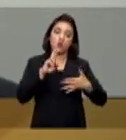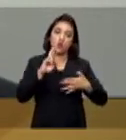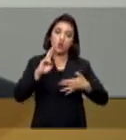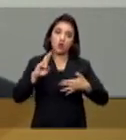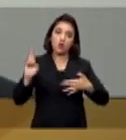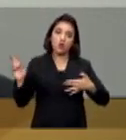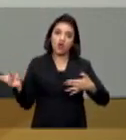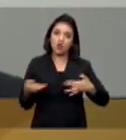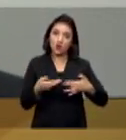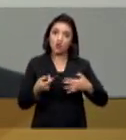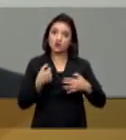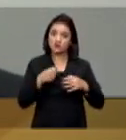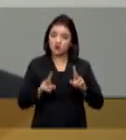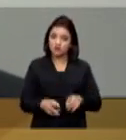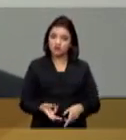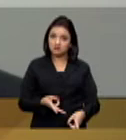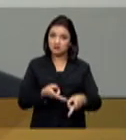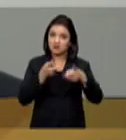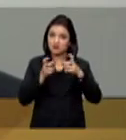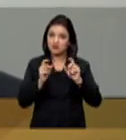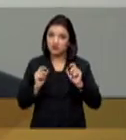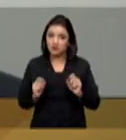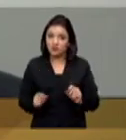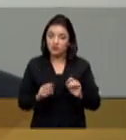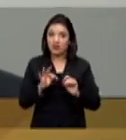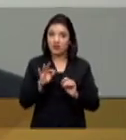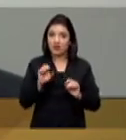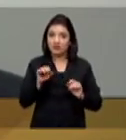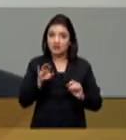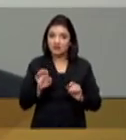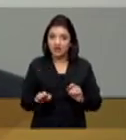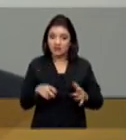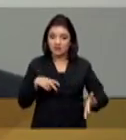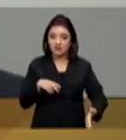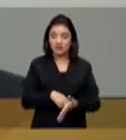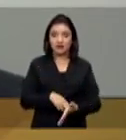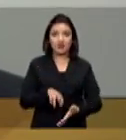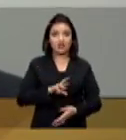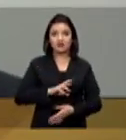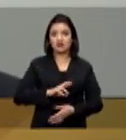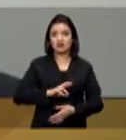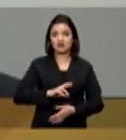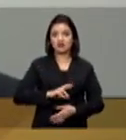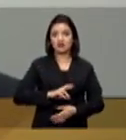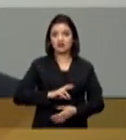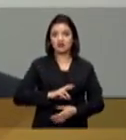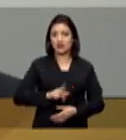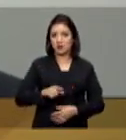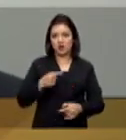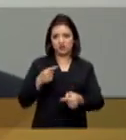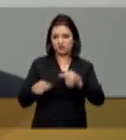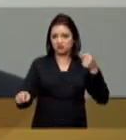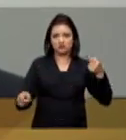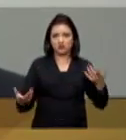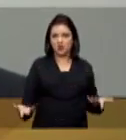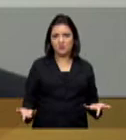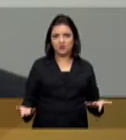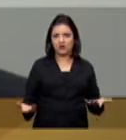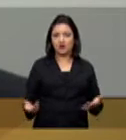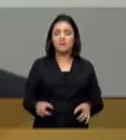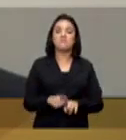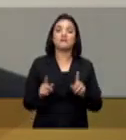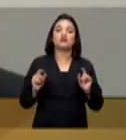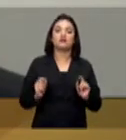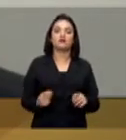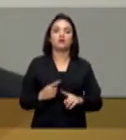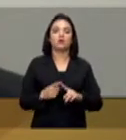inicialmente, entendo que a tese de repristinação à pena originária não é viável, até mesmo porque a conduta em questão Na